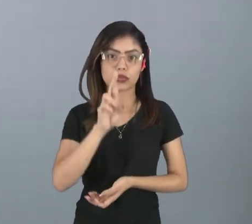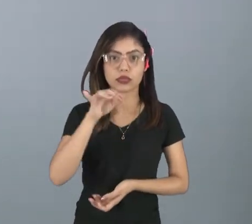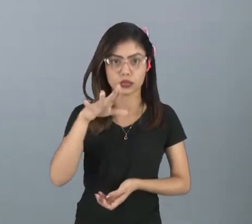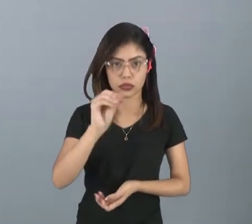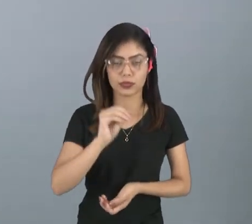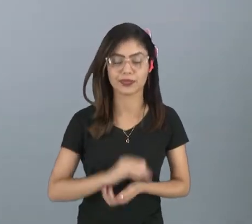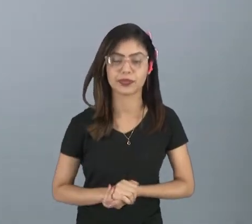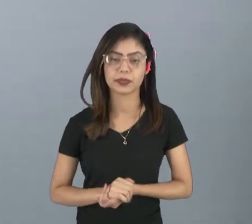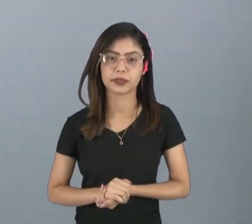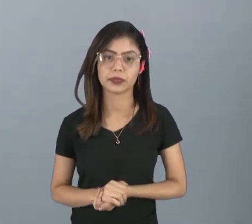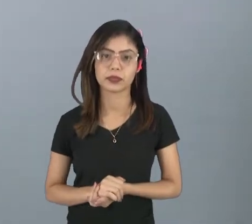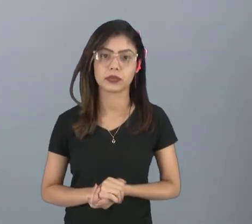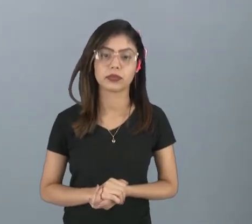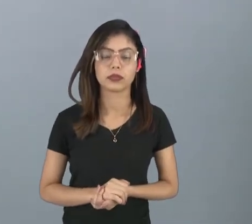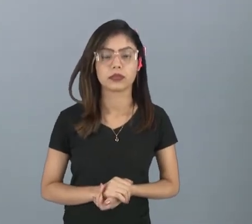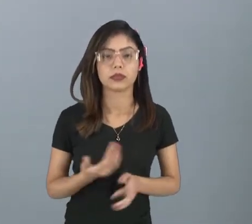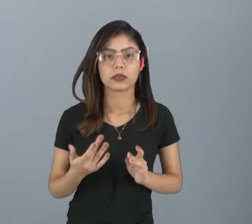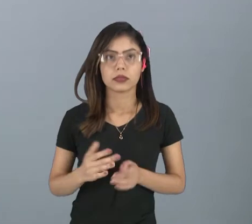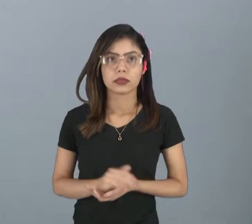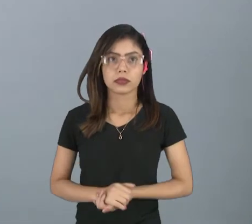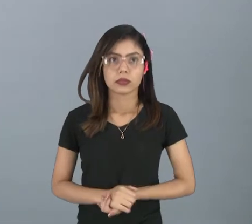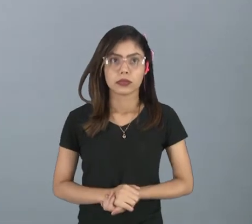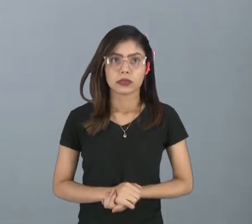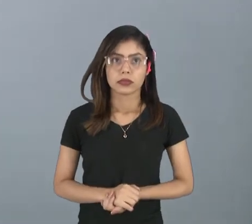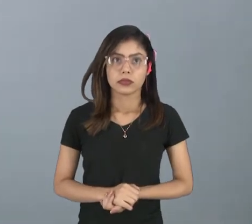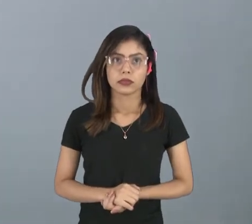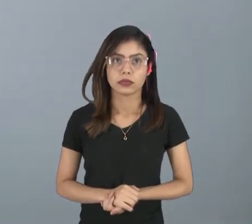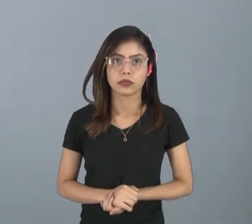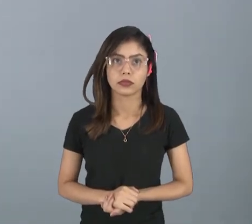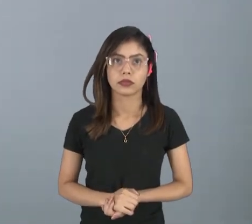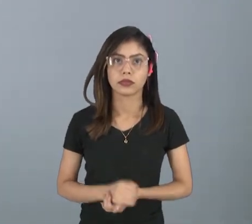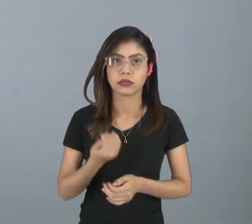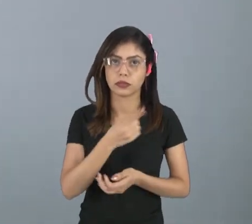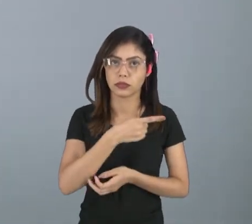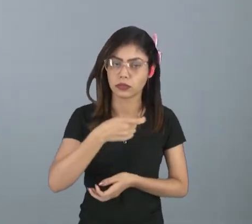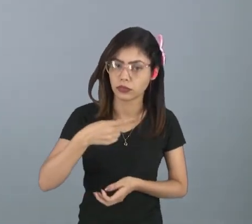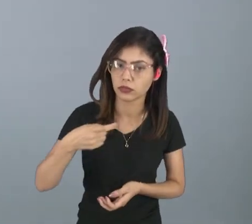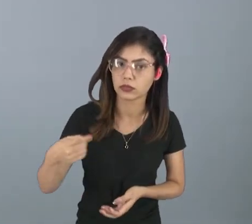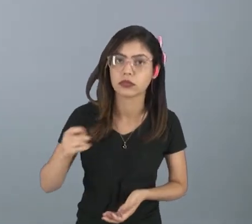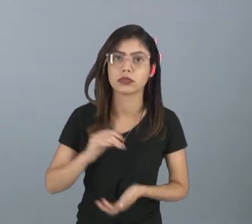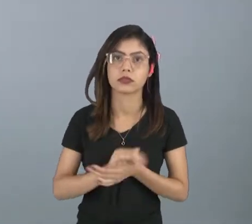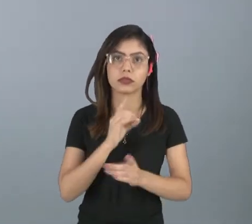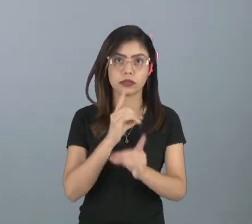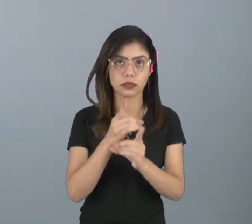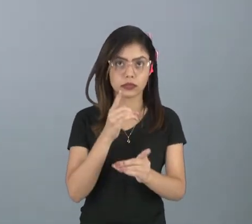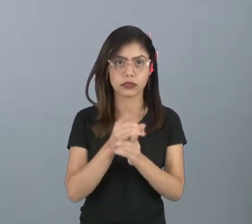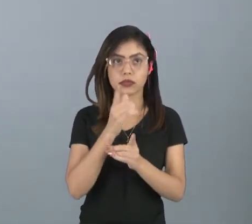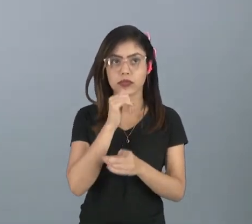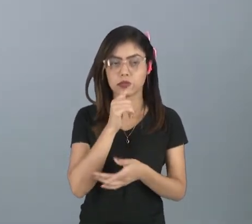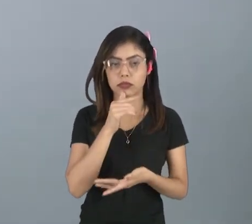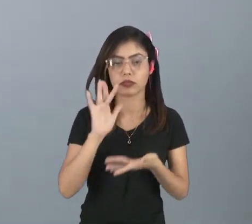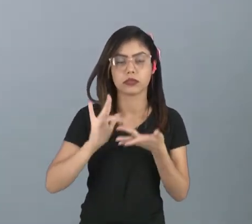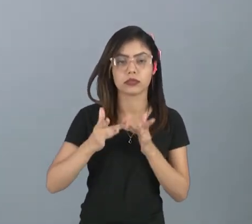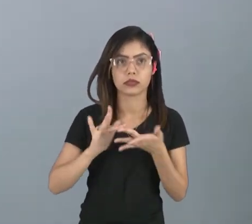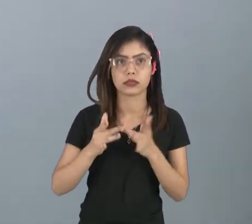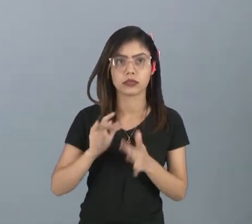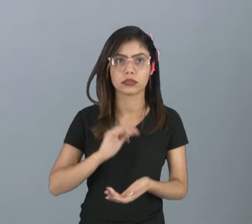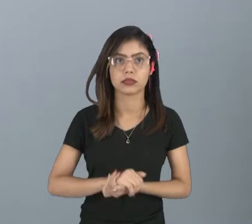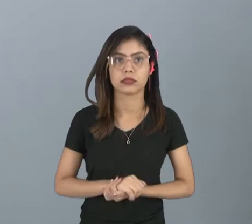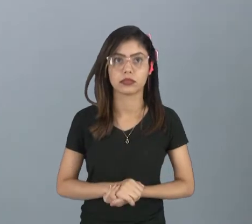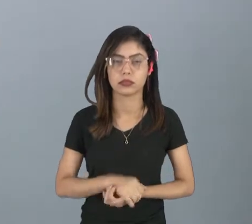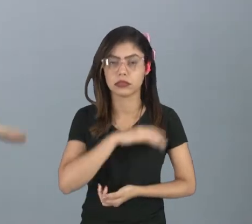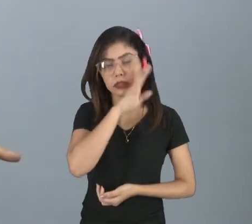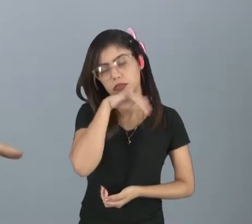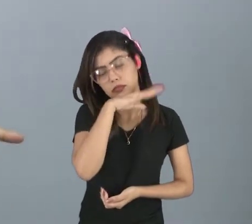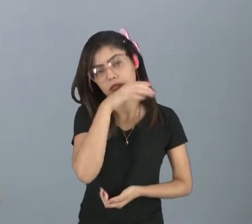problema de ingestão com a água contaminada, por exemplo, tá? Então, a leptospirose ela vai ser transmitida por bactérias que vão ser encontradas